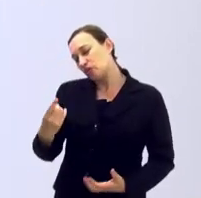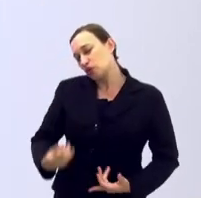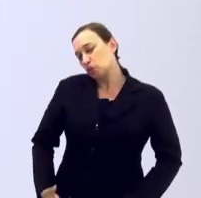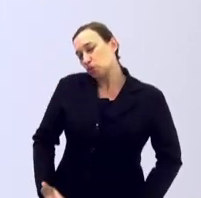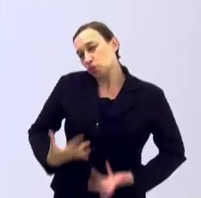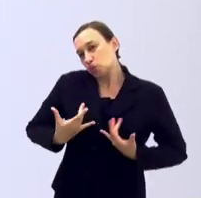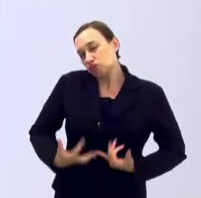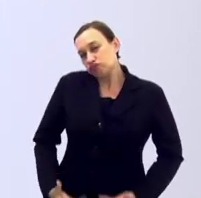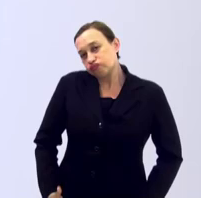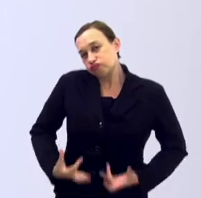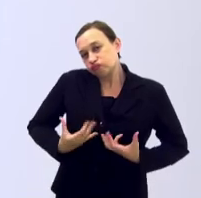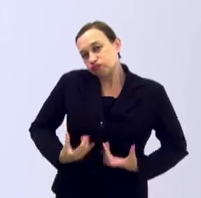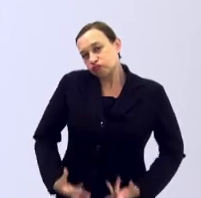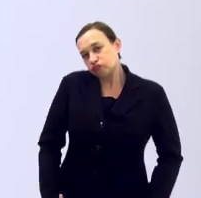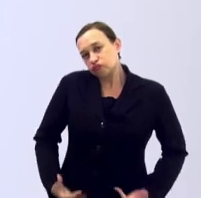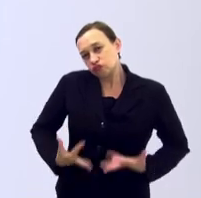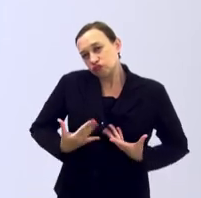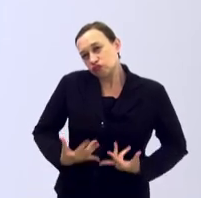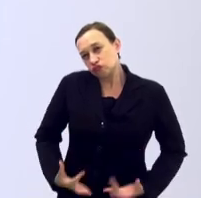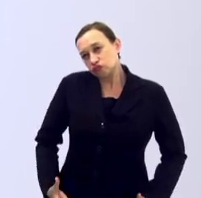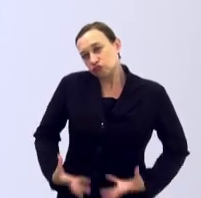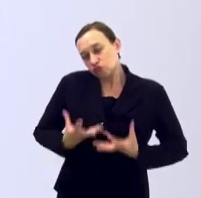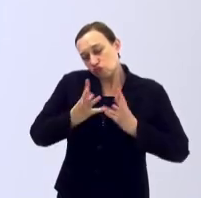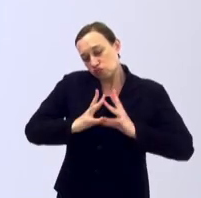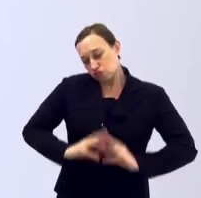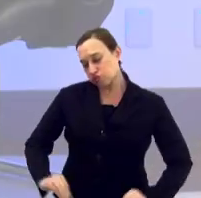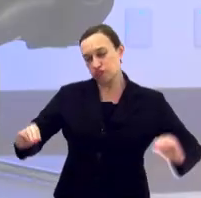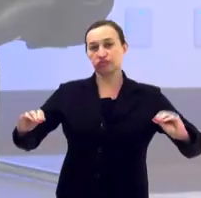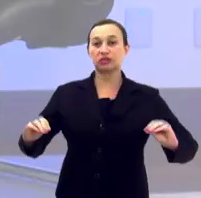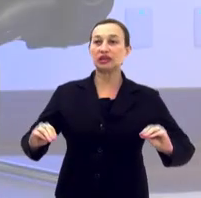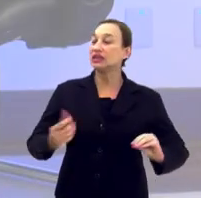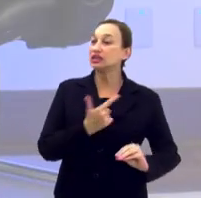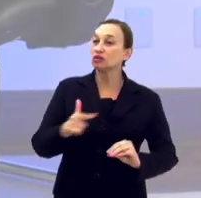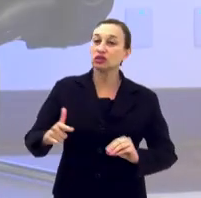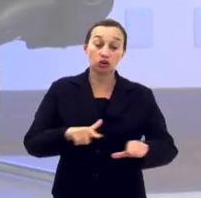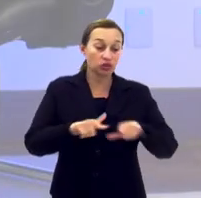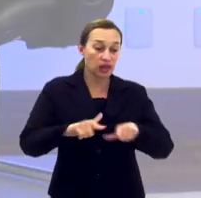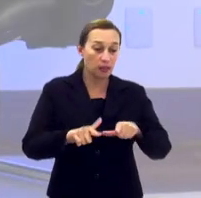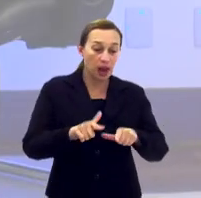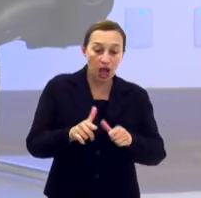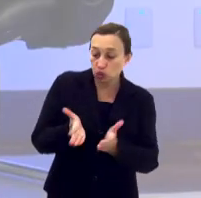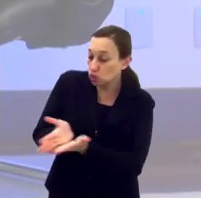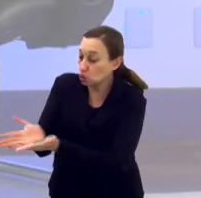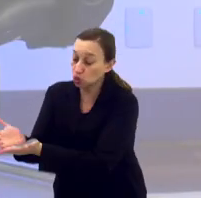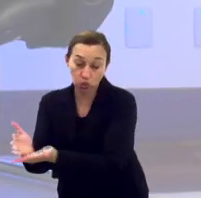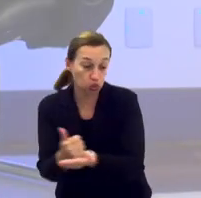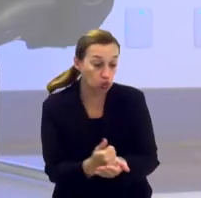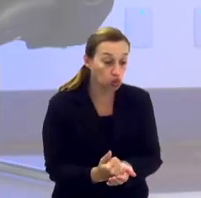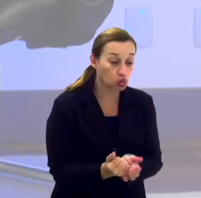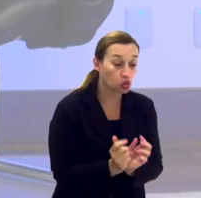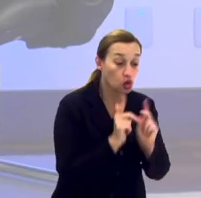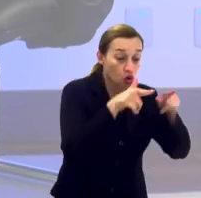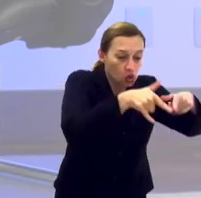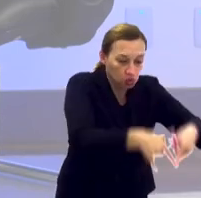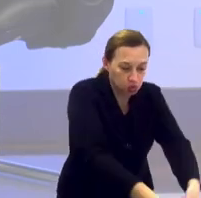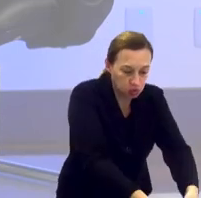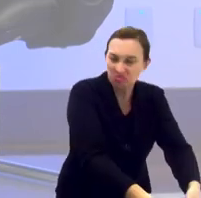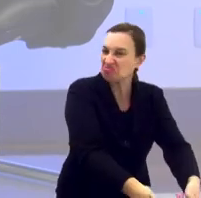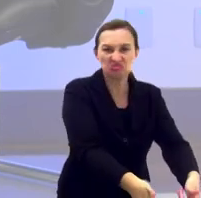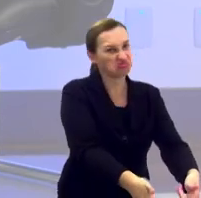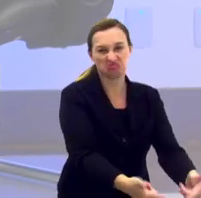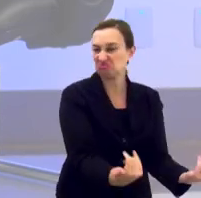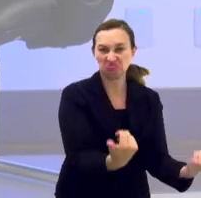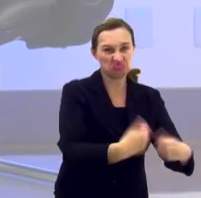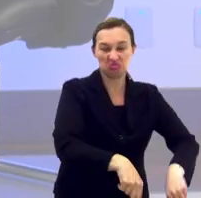queimados exatamente os corpos para não terem sequer o trabalho de abrirem covas comuns e enterrarem, porque